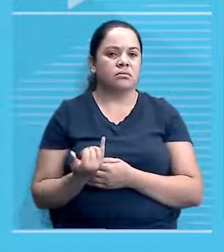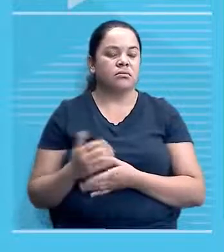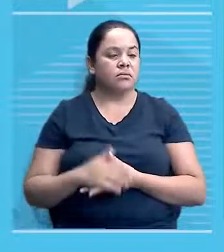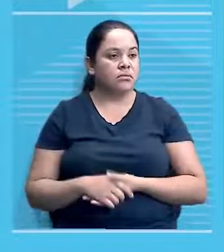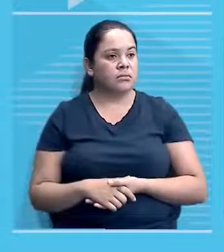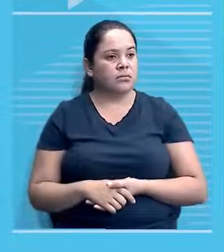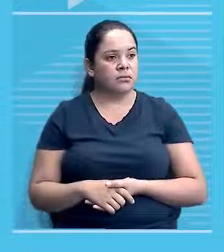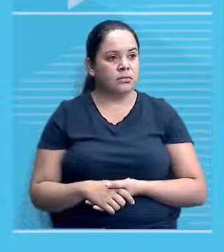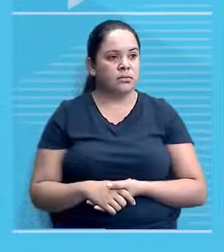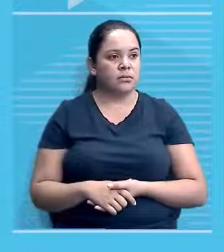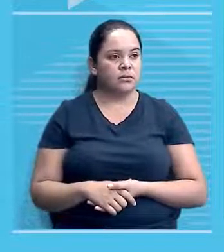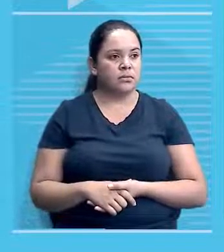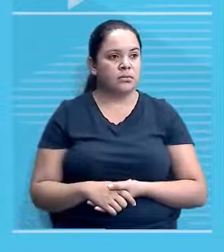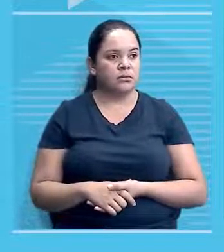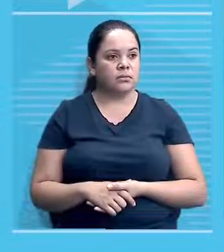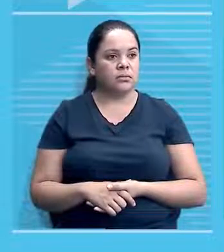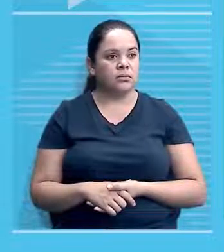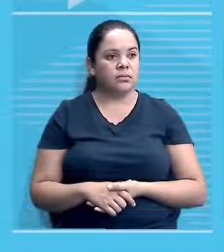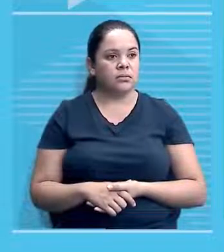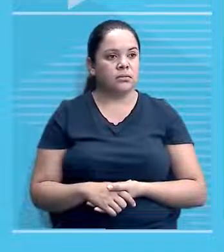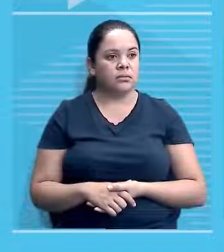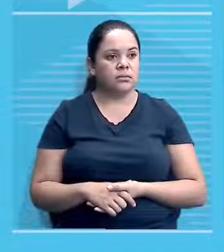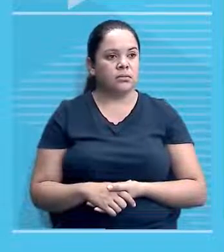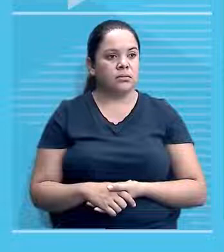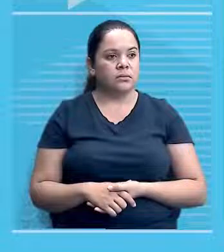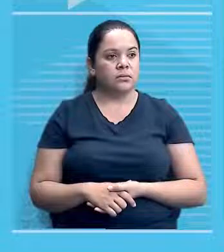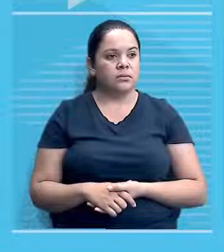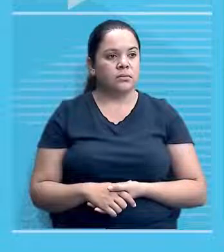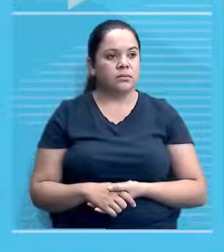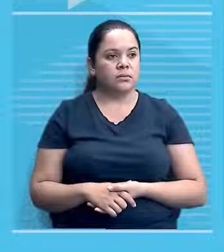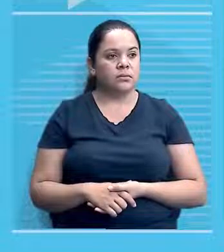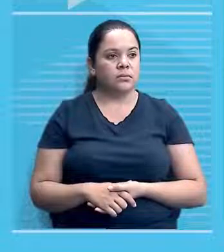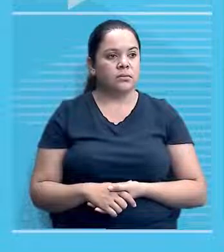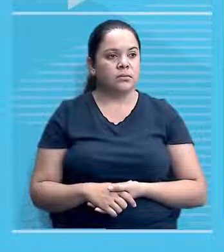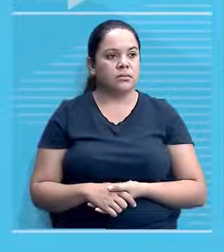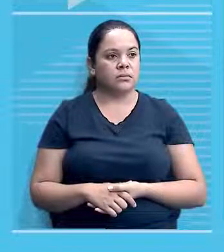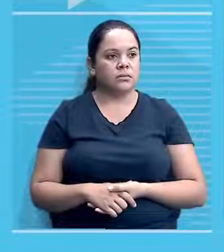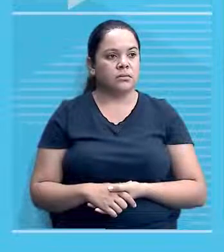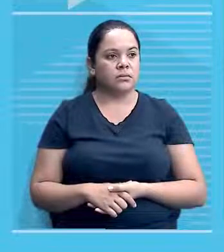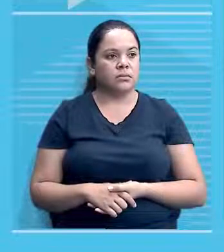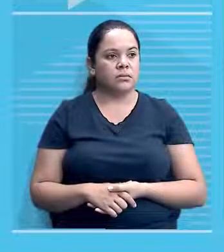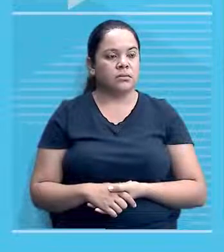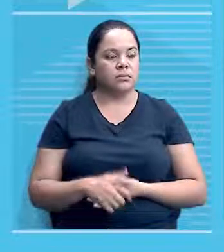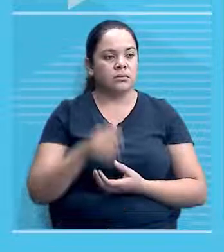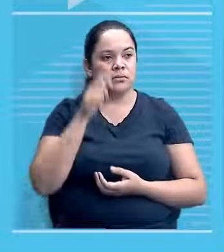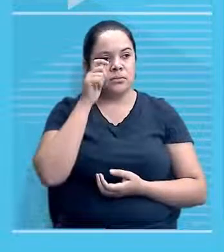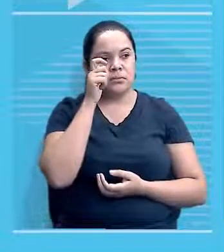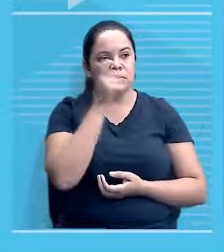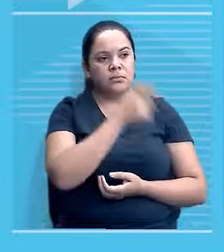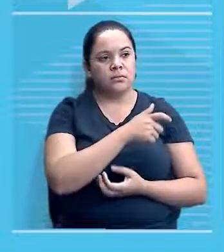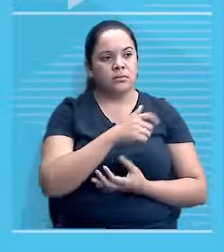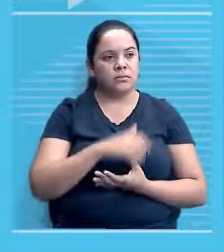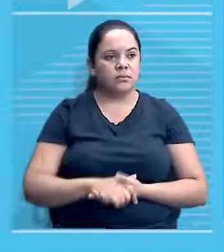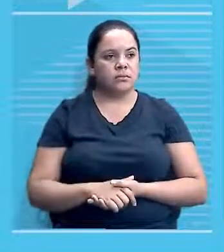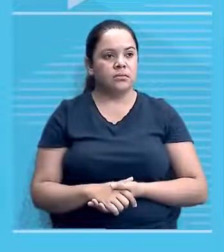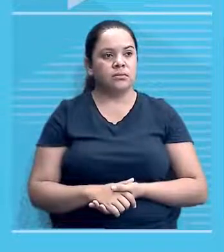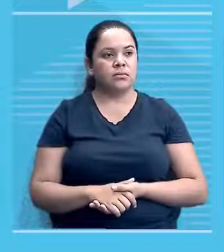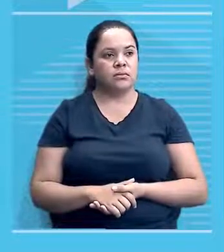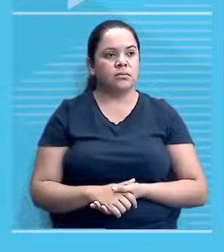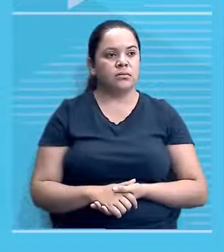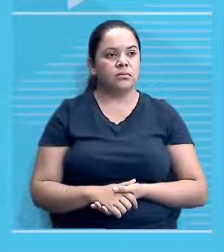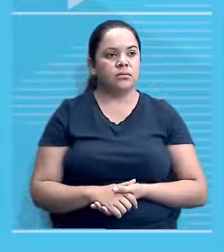as coisas simples sugere urbem interessante essa coisa de